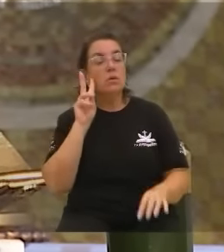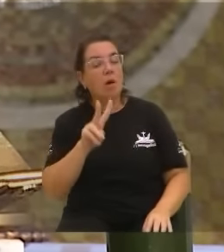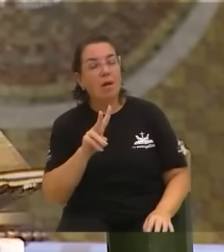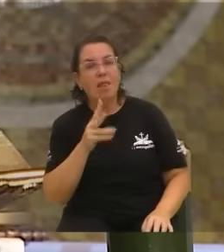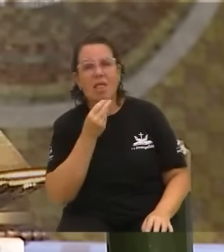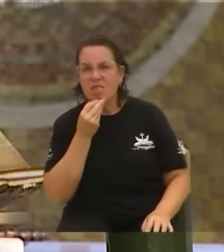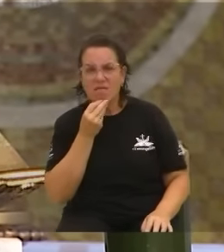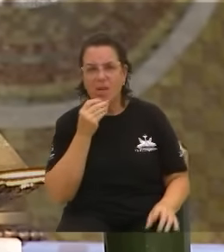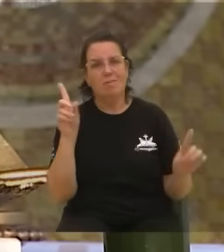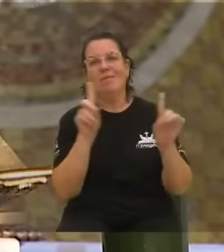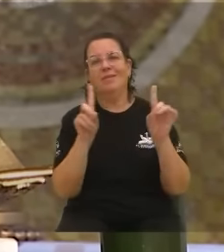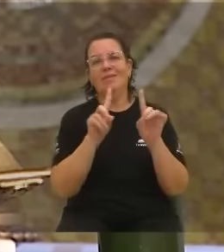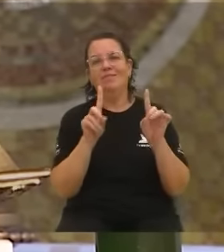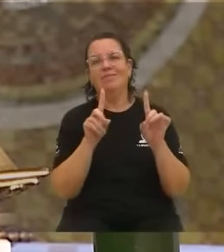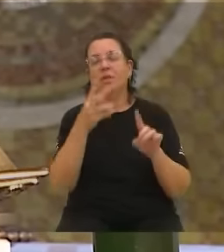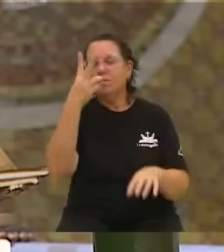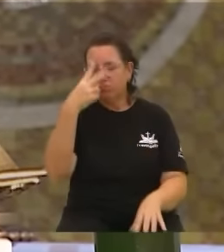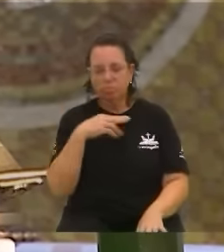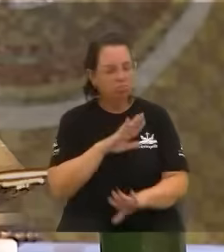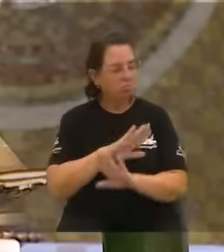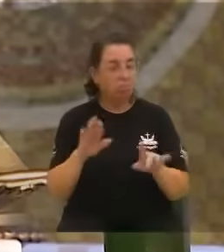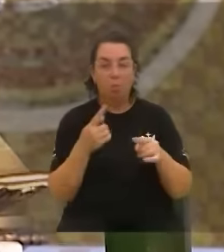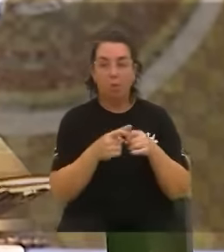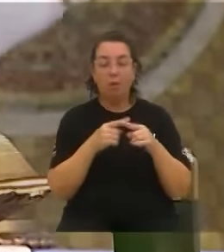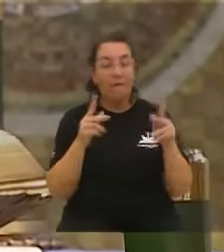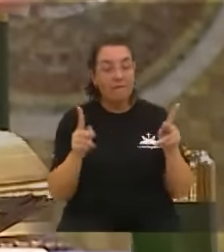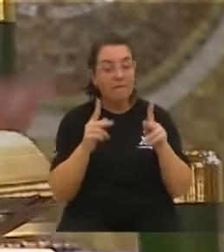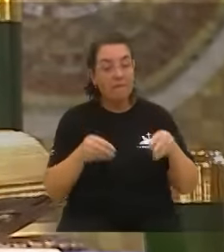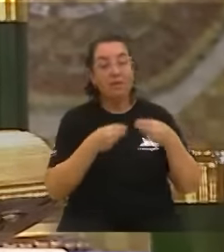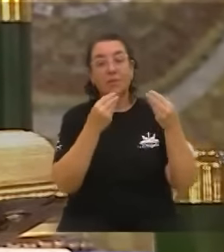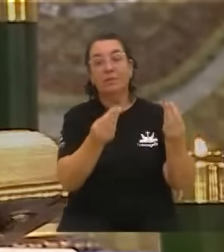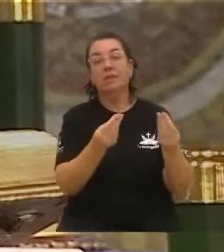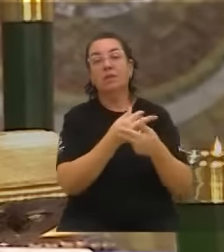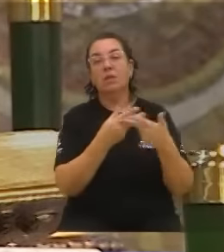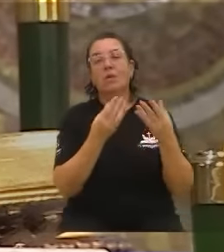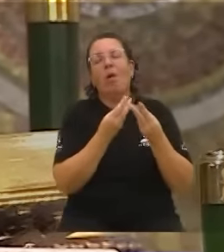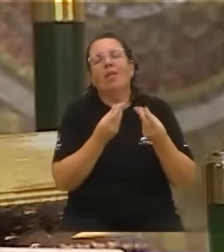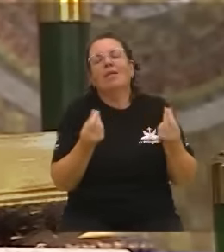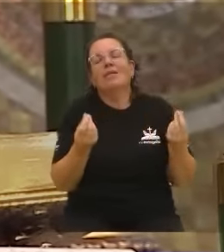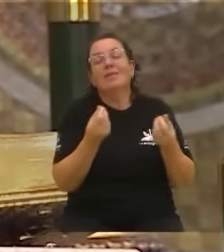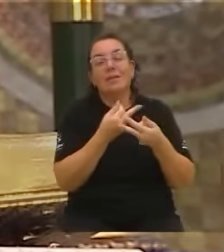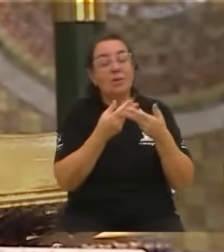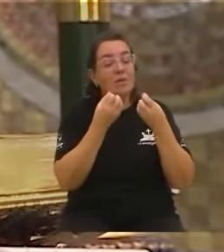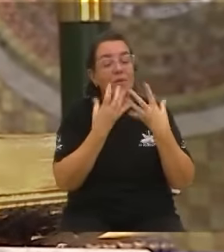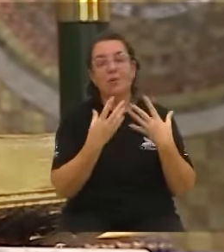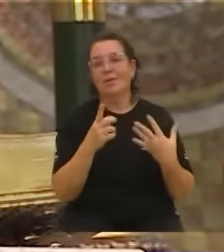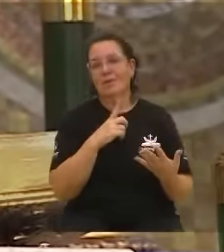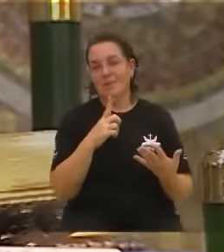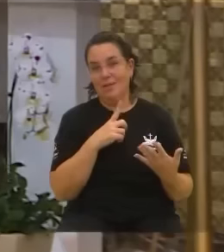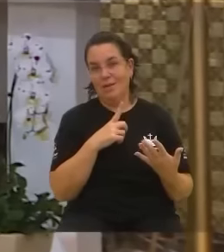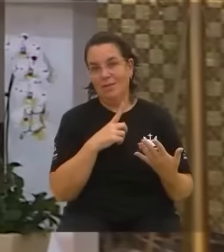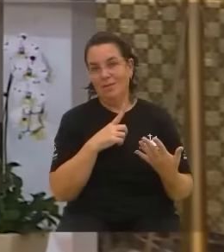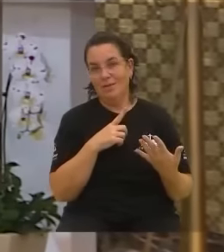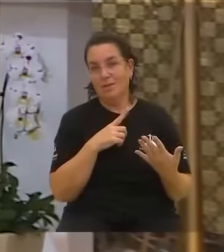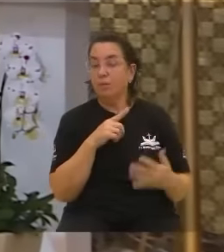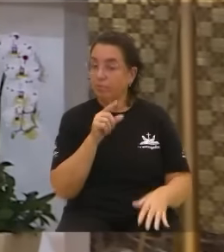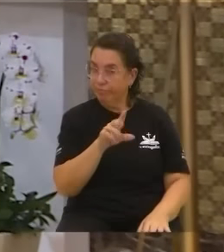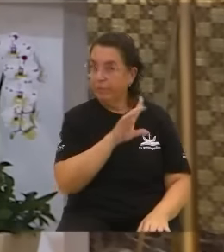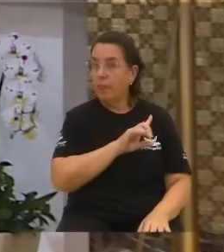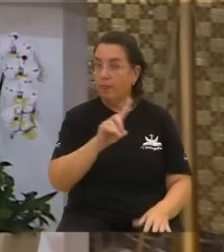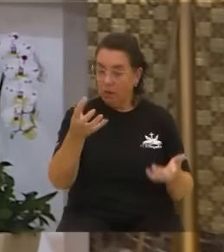nossos defeitos, para nos valorizar nas nossas bondades. É assim que Deus quer